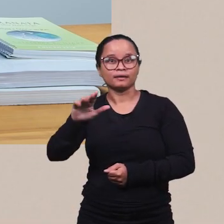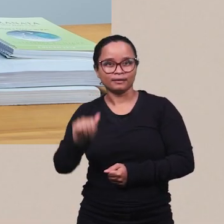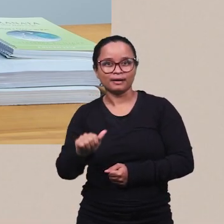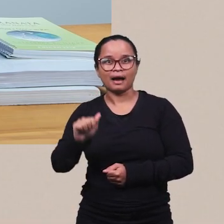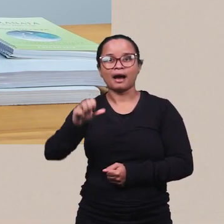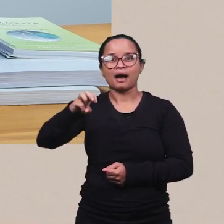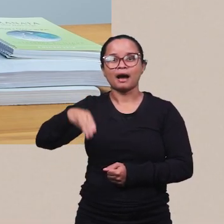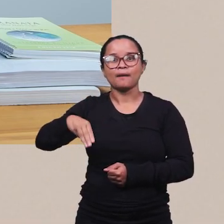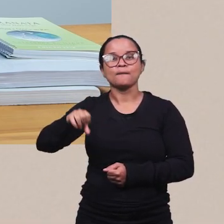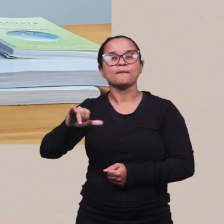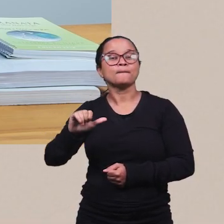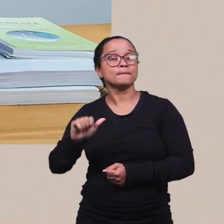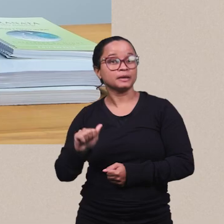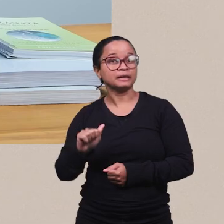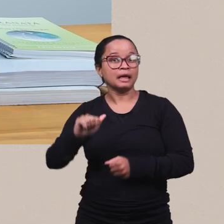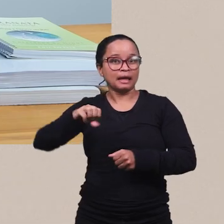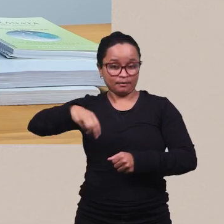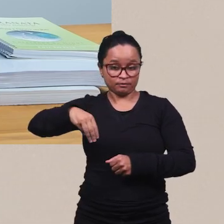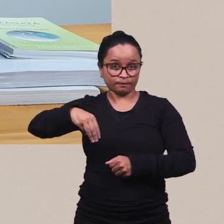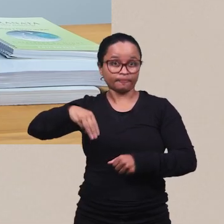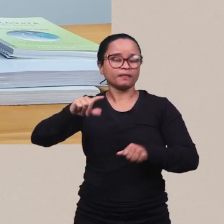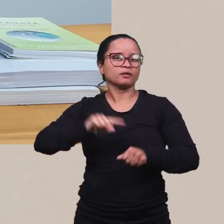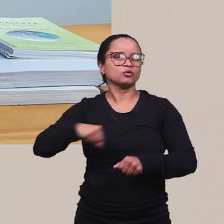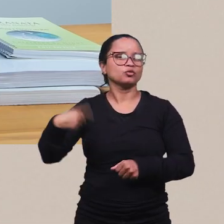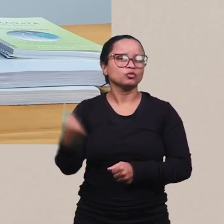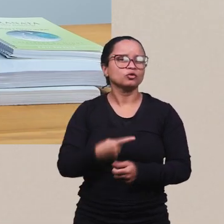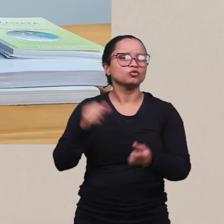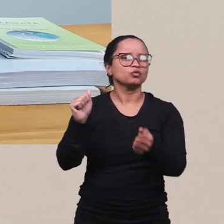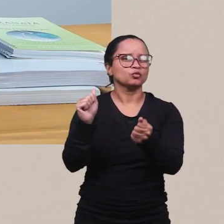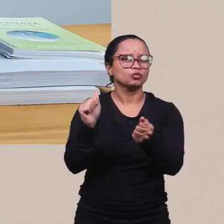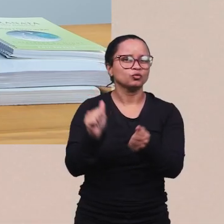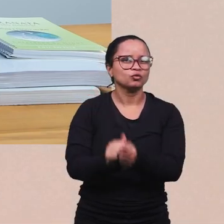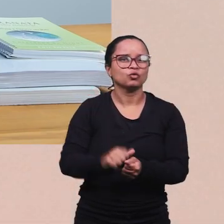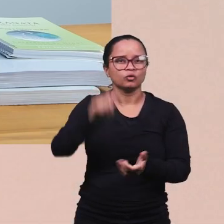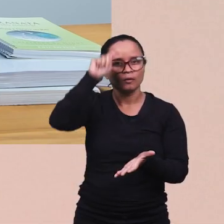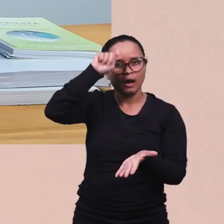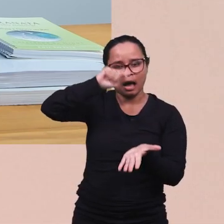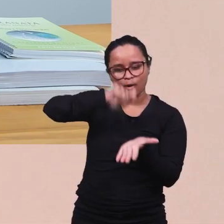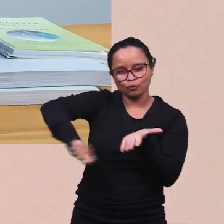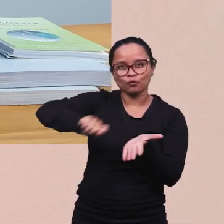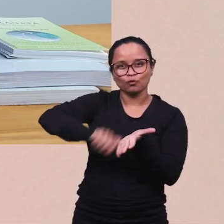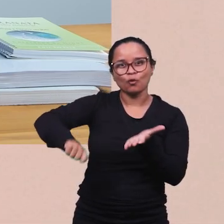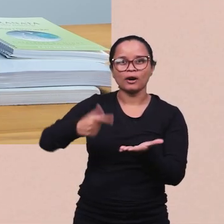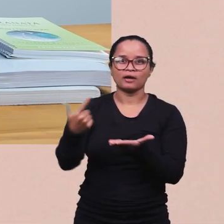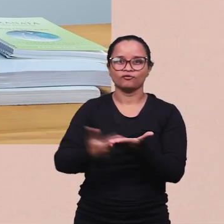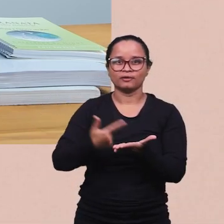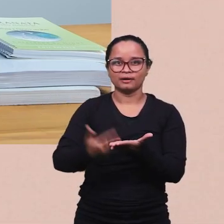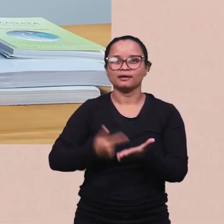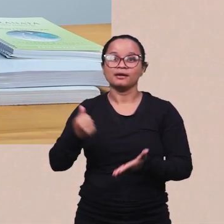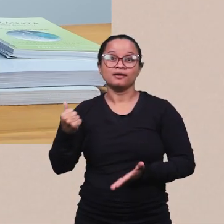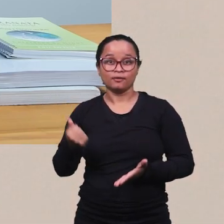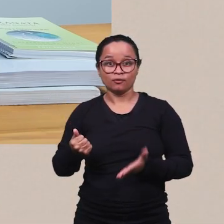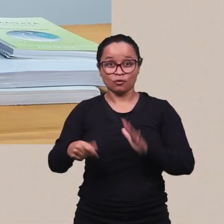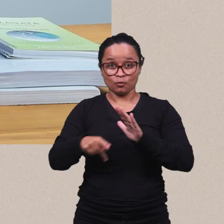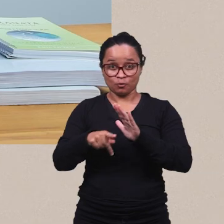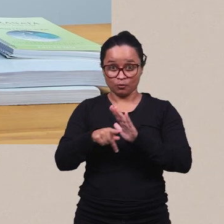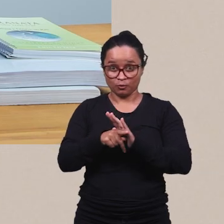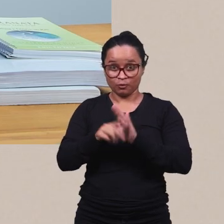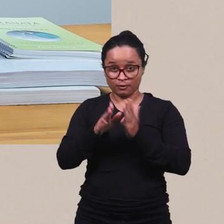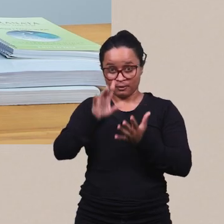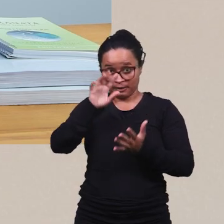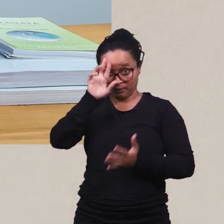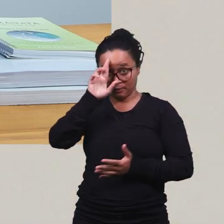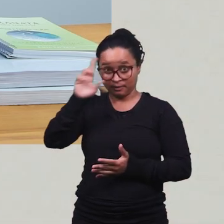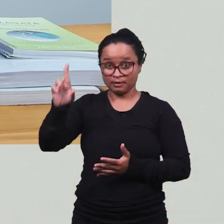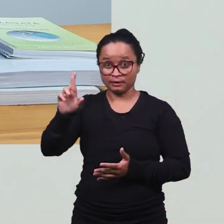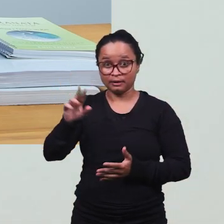livros bíblicos infantis, nós fazíamos audiodescrição de um dos nossos livros para o nosso canal, sob a consultoria de um servo